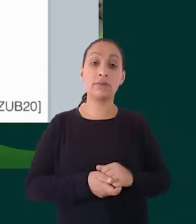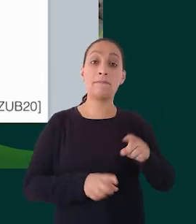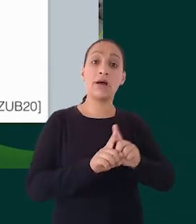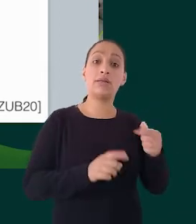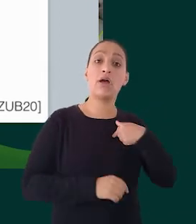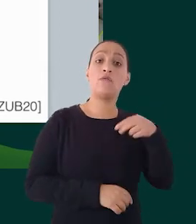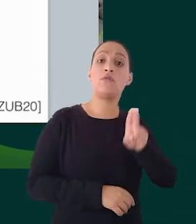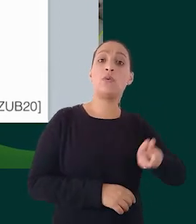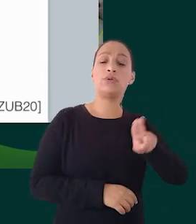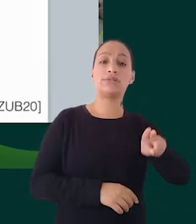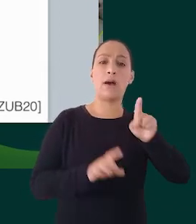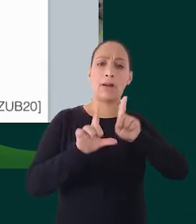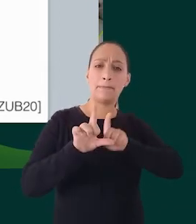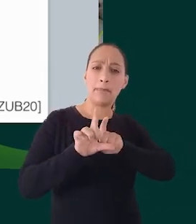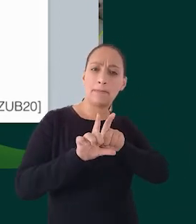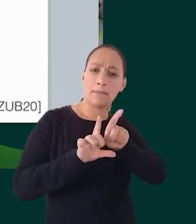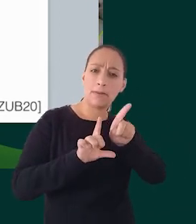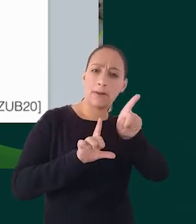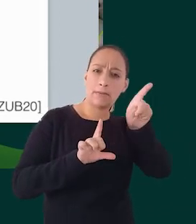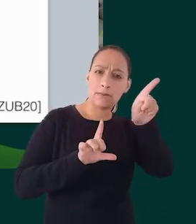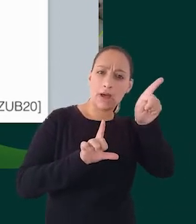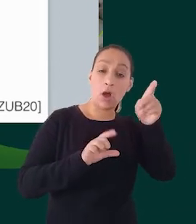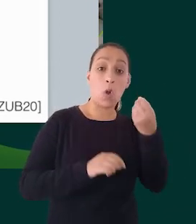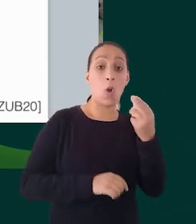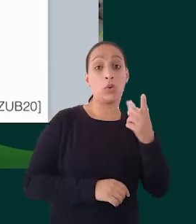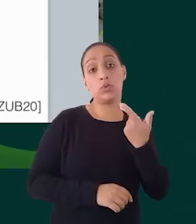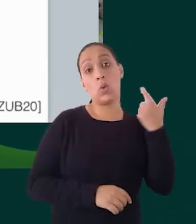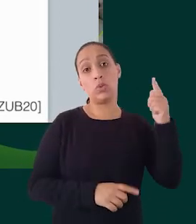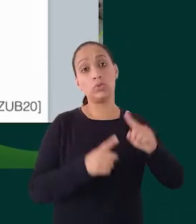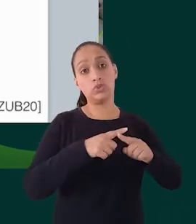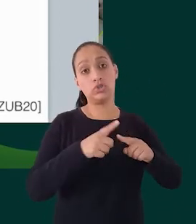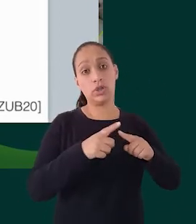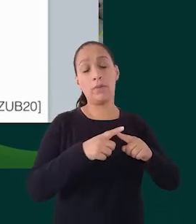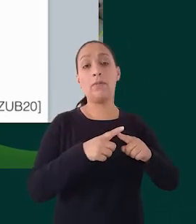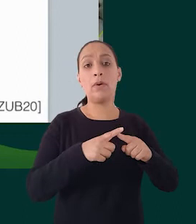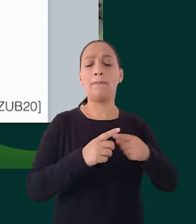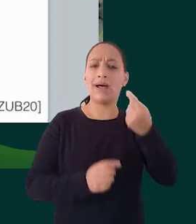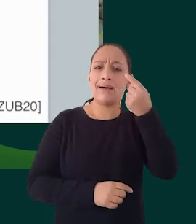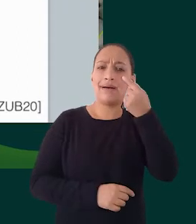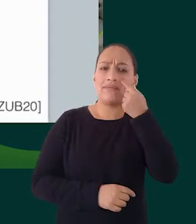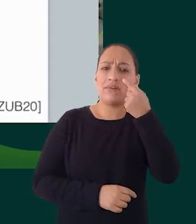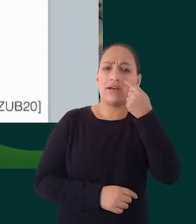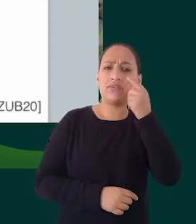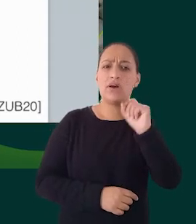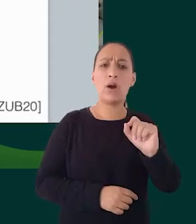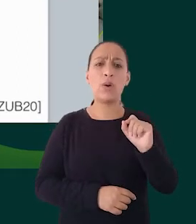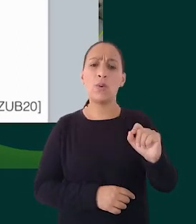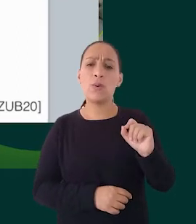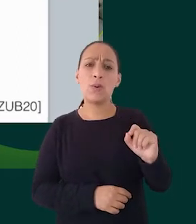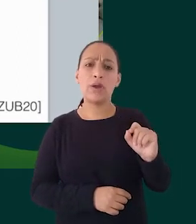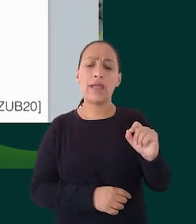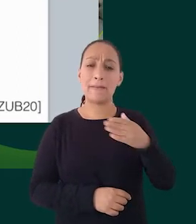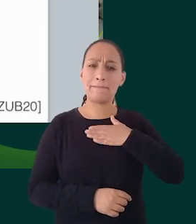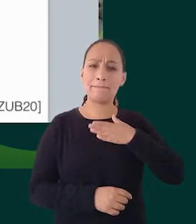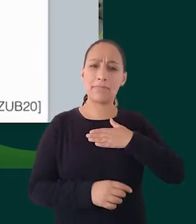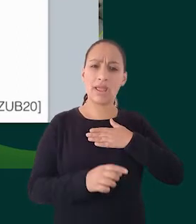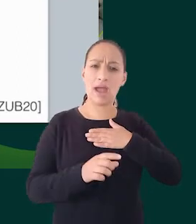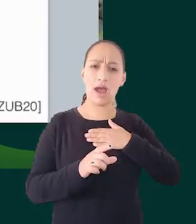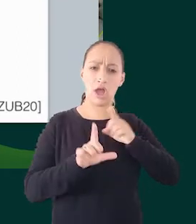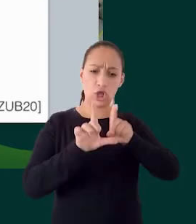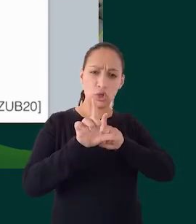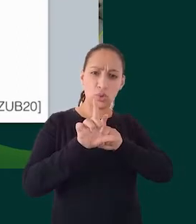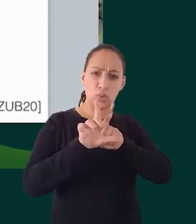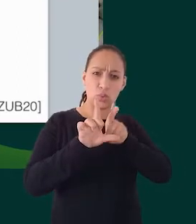utilizar uma regressão linear ou uma regressão de outro tipo para tentar verificar se a minha curva ou a